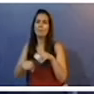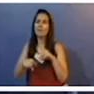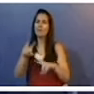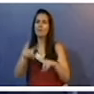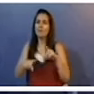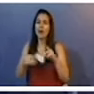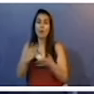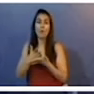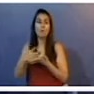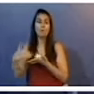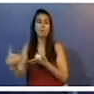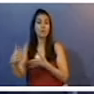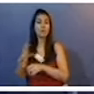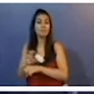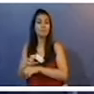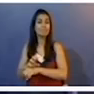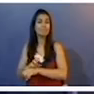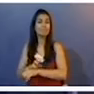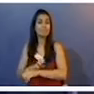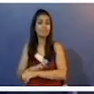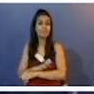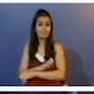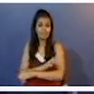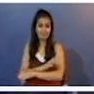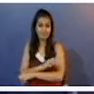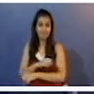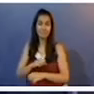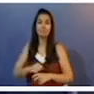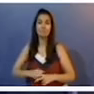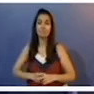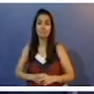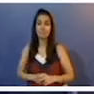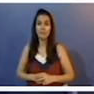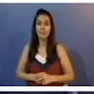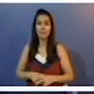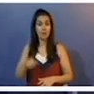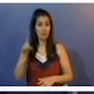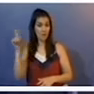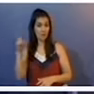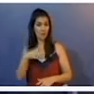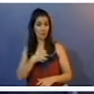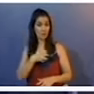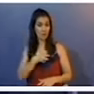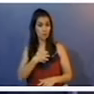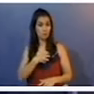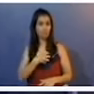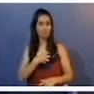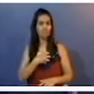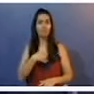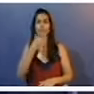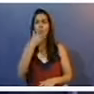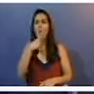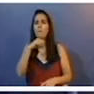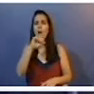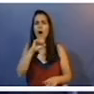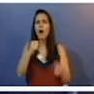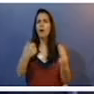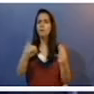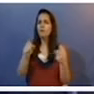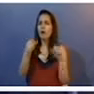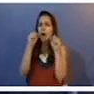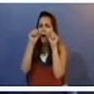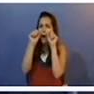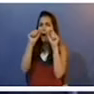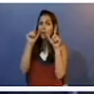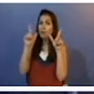começou a enferrujar, então ele está enferrujado. Nessa situação, os pais eles devem ficar bem